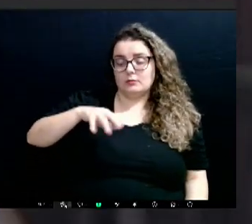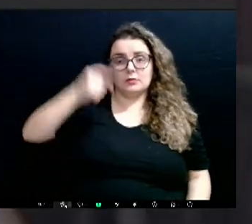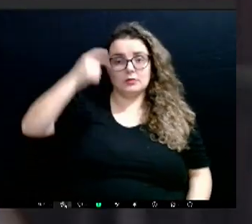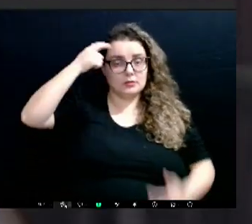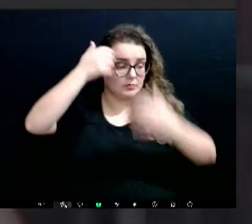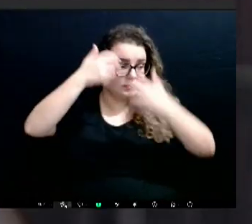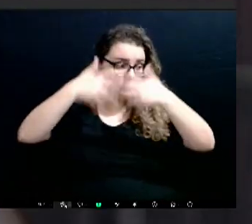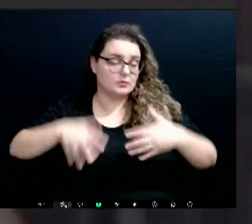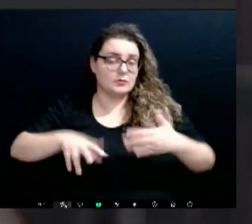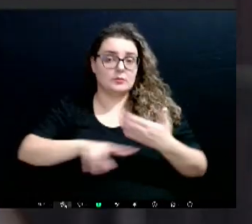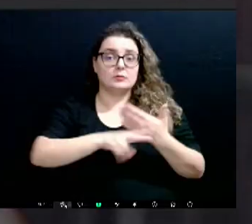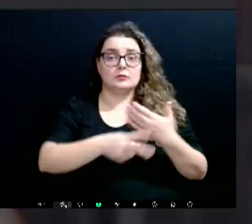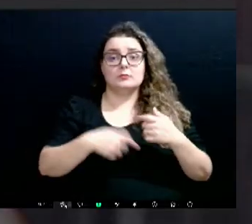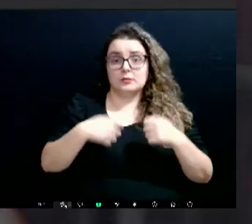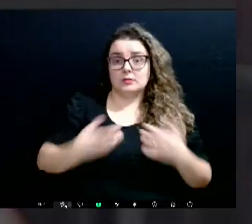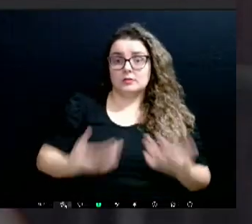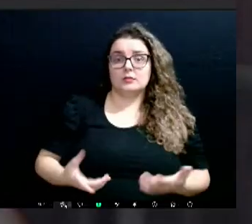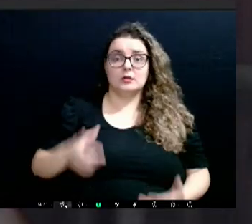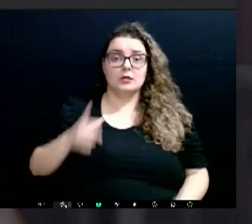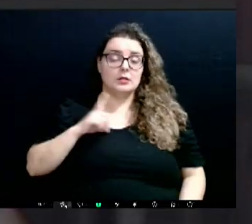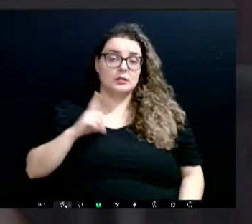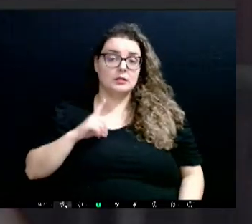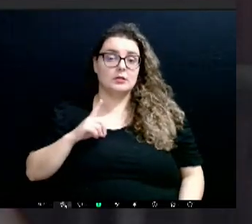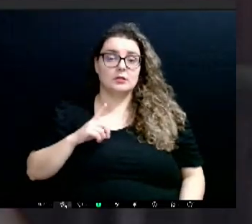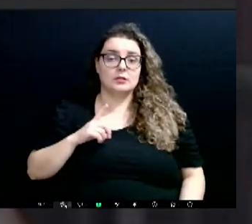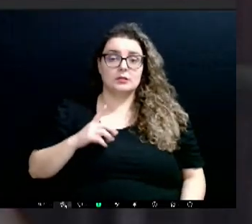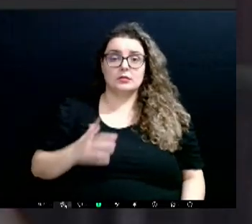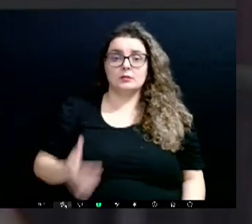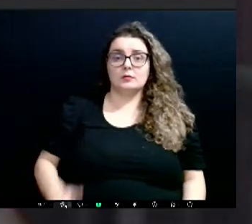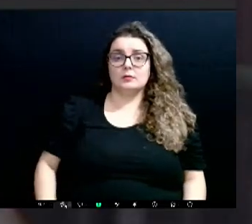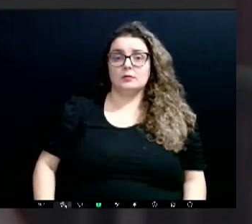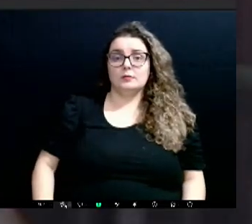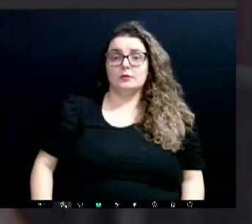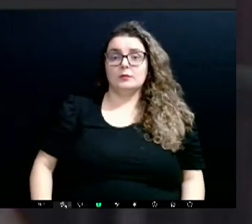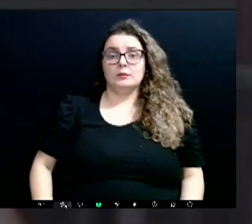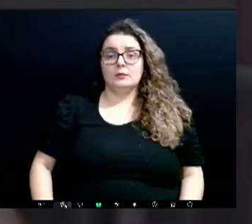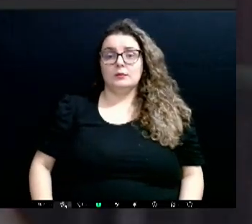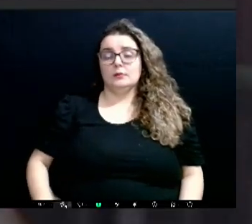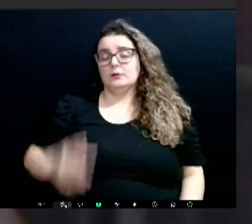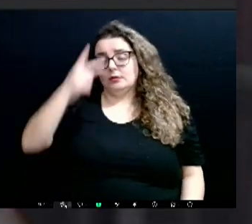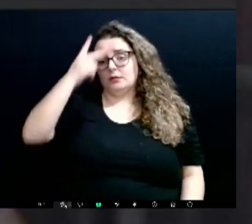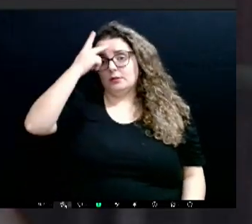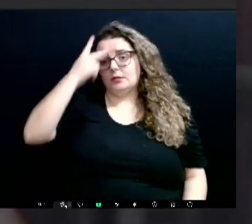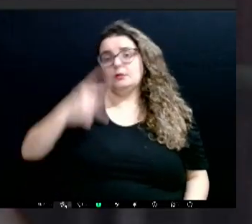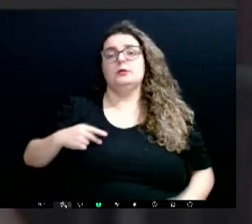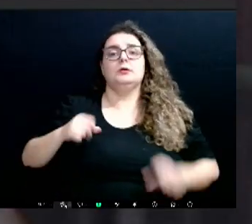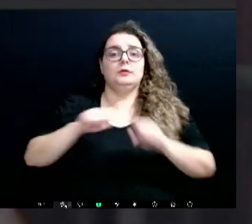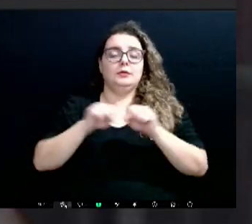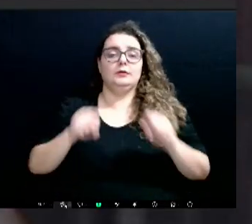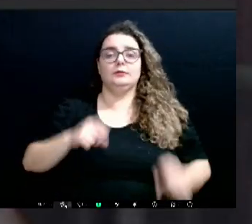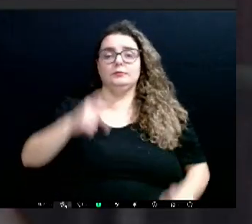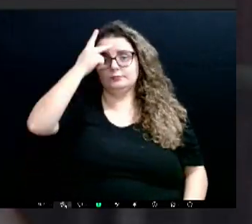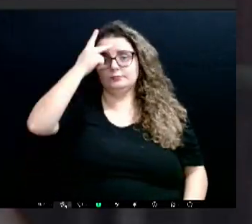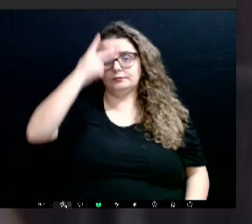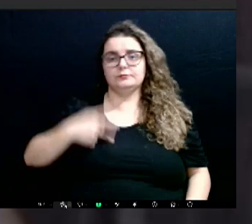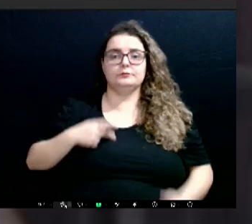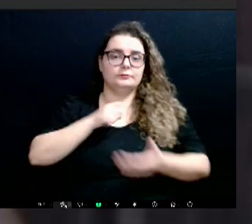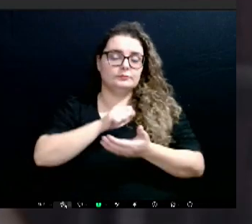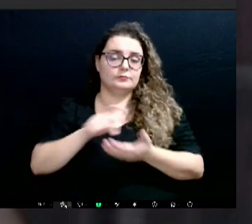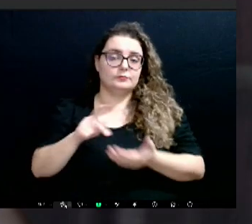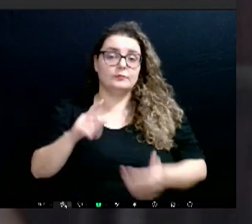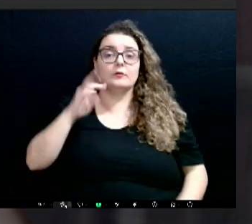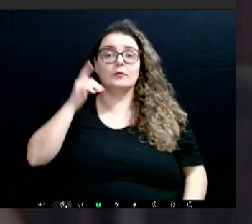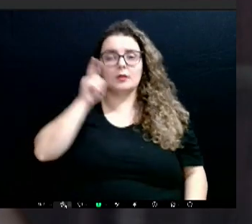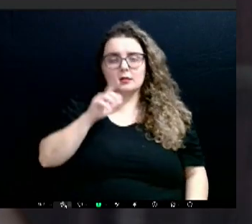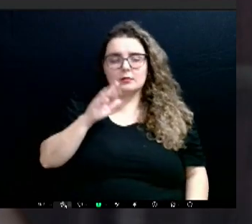E agora tem a questão que o próprio sistema, o próprio aplicativo, ele vai conseguir entender aquilo que